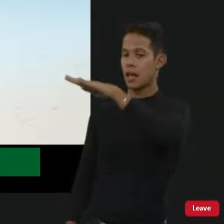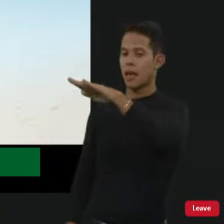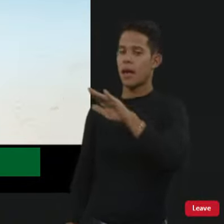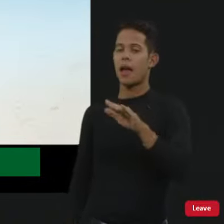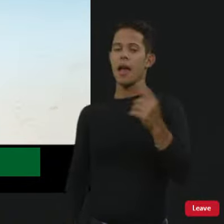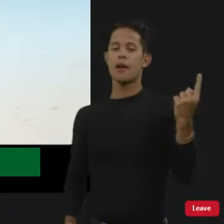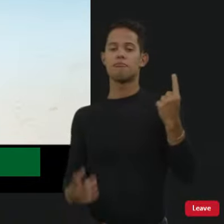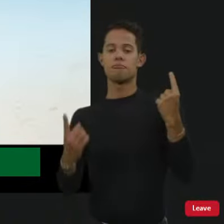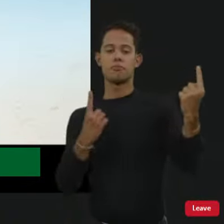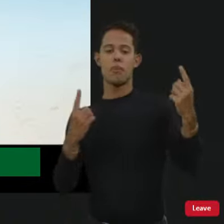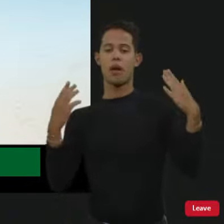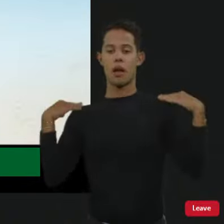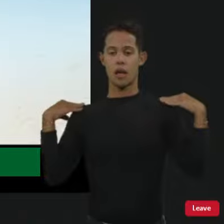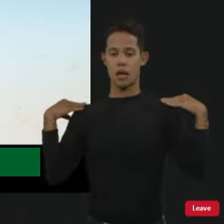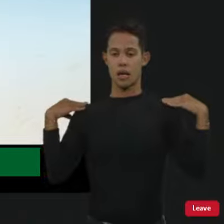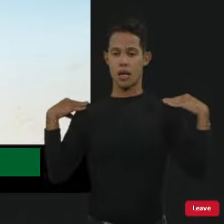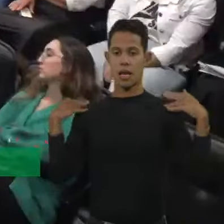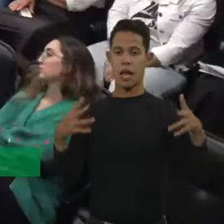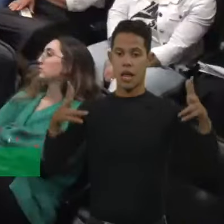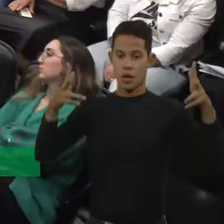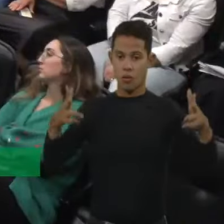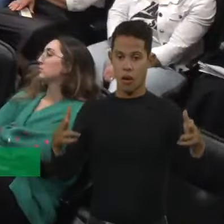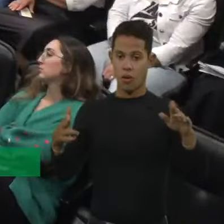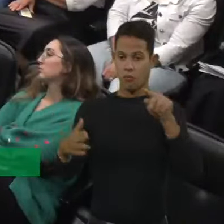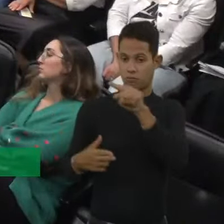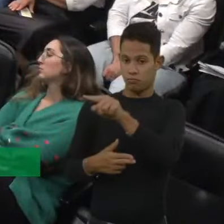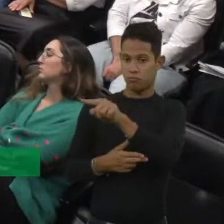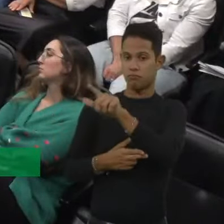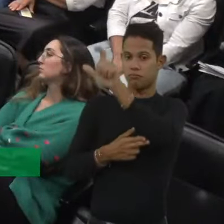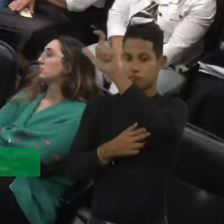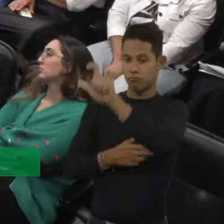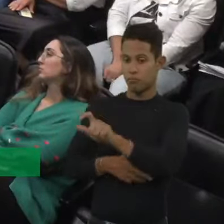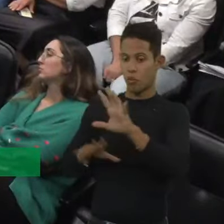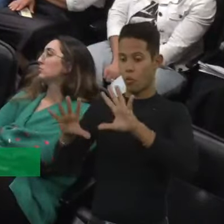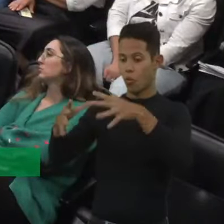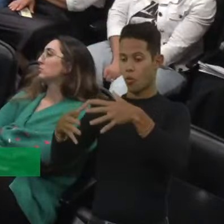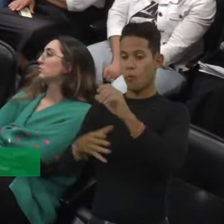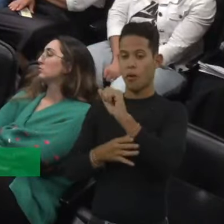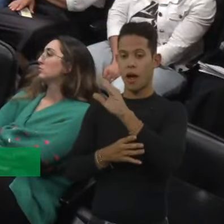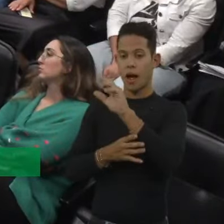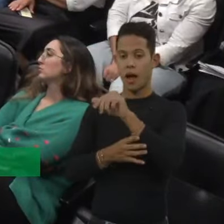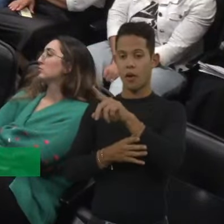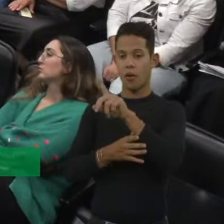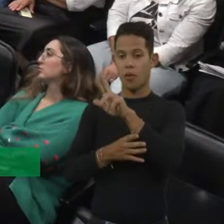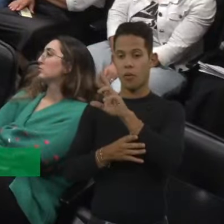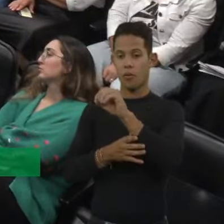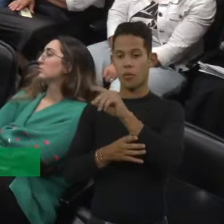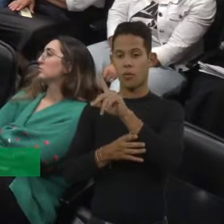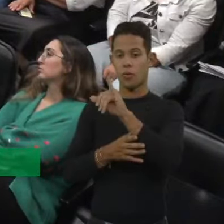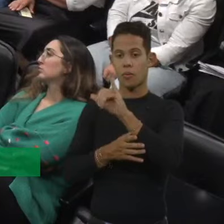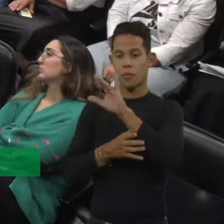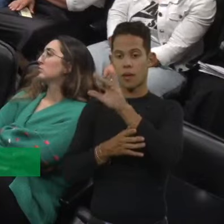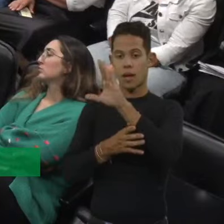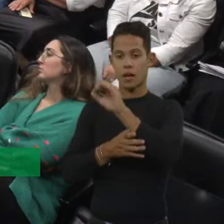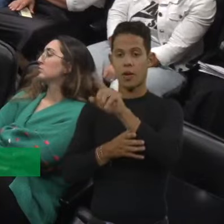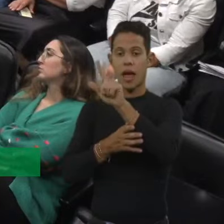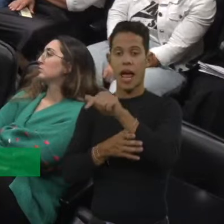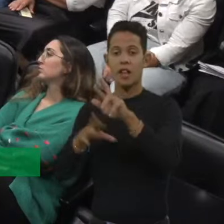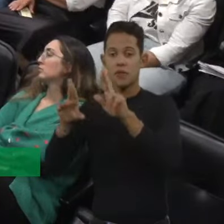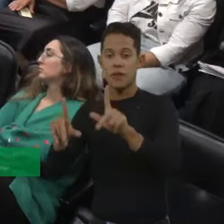1:1. Nas crianças acondroplásicas, essa alteração é muito significativa. O tronco é maior e